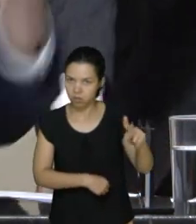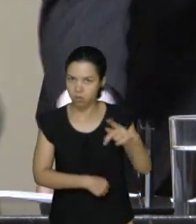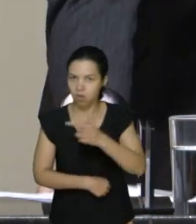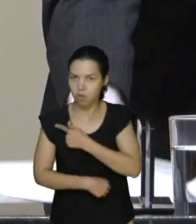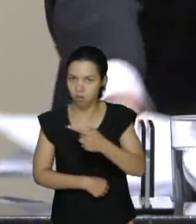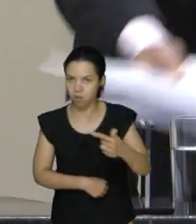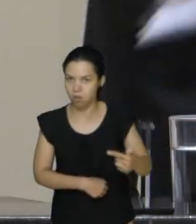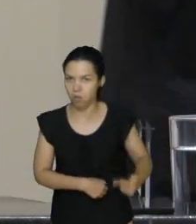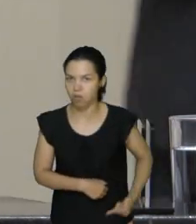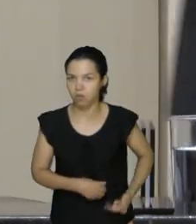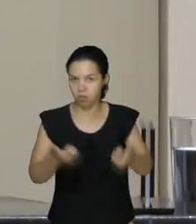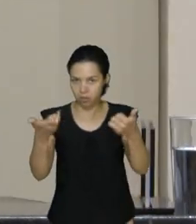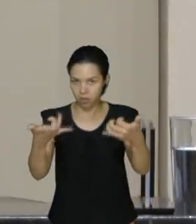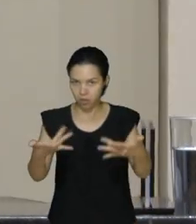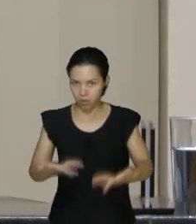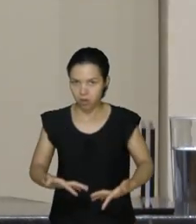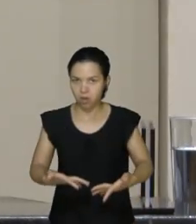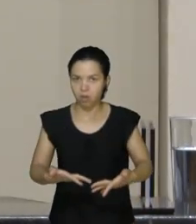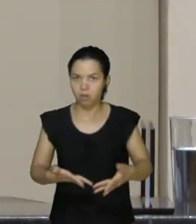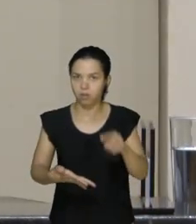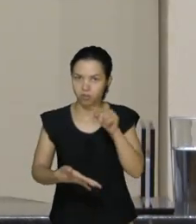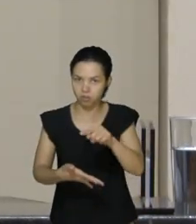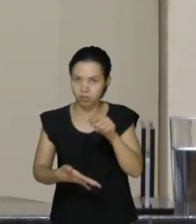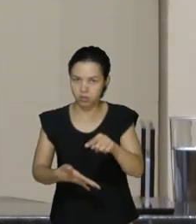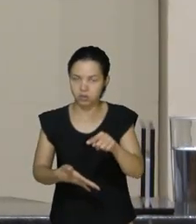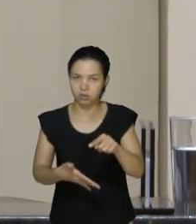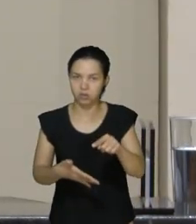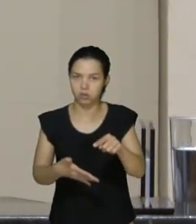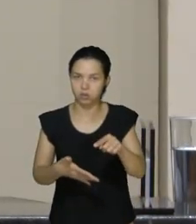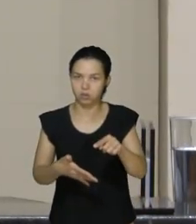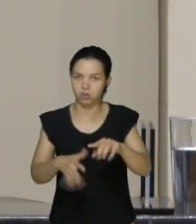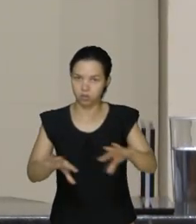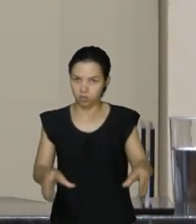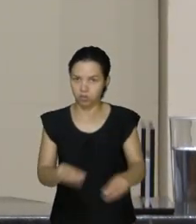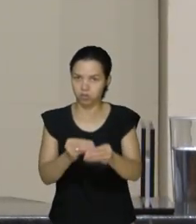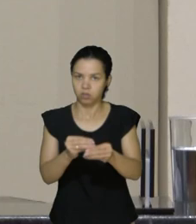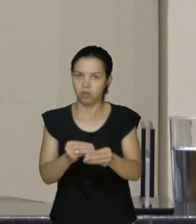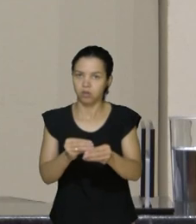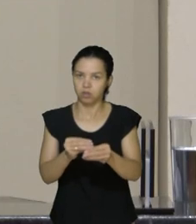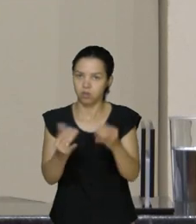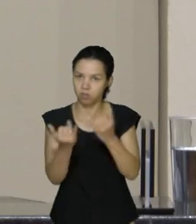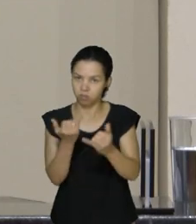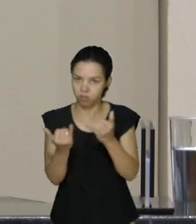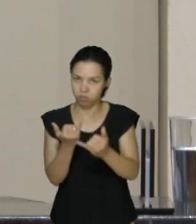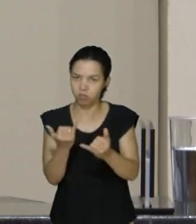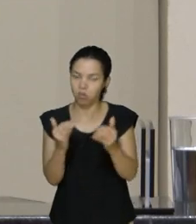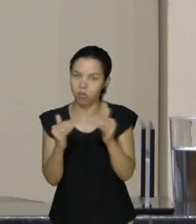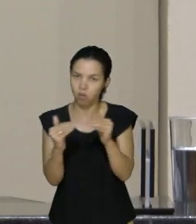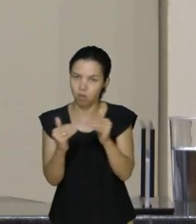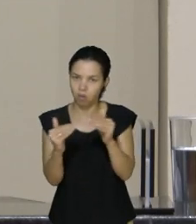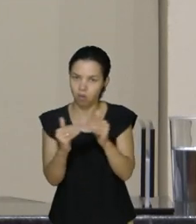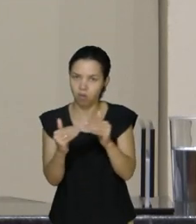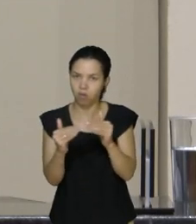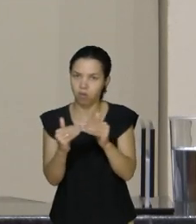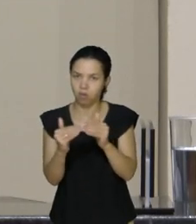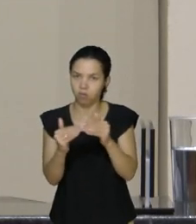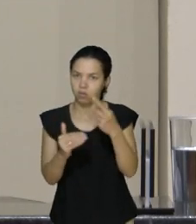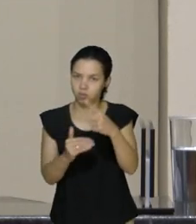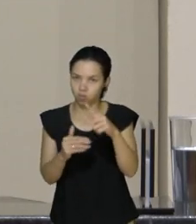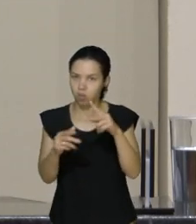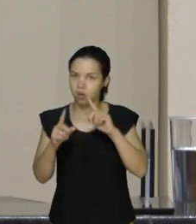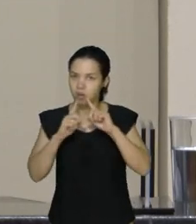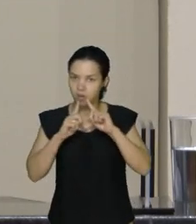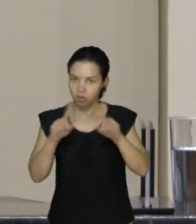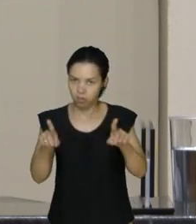colocou tudo no mesmo, mas em parte concordo com vossa reclamação de nós votarmos